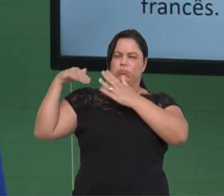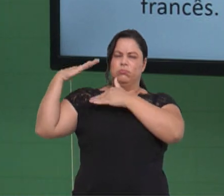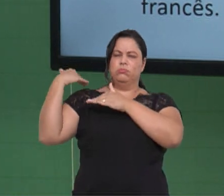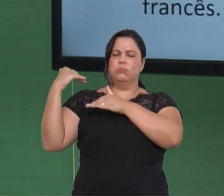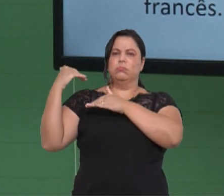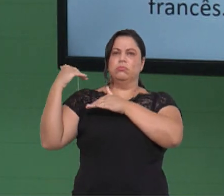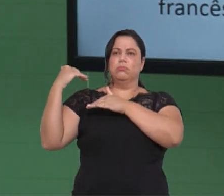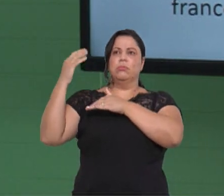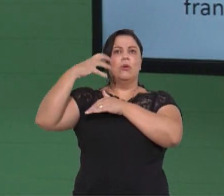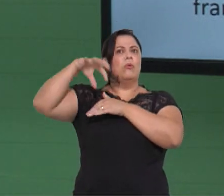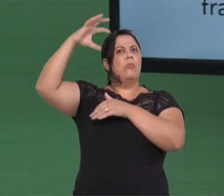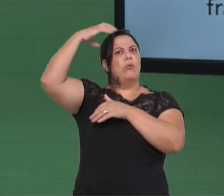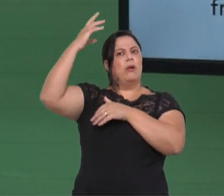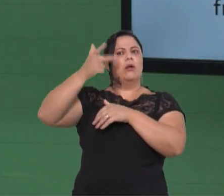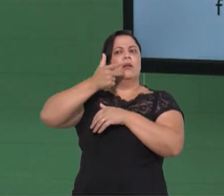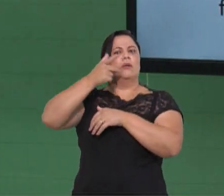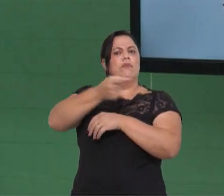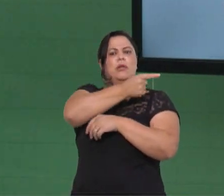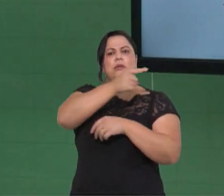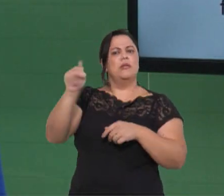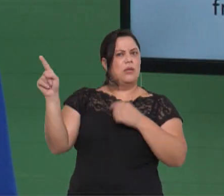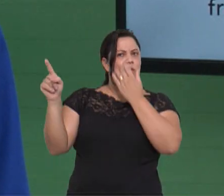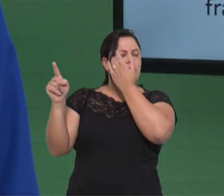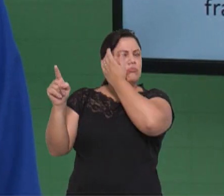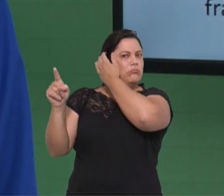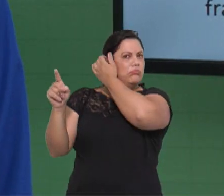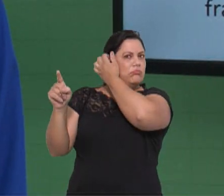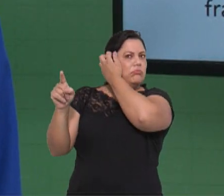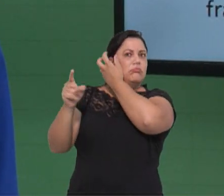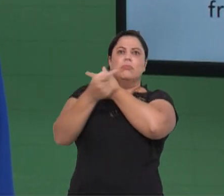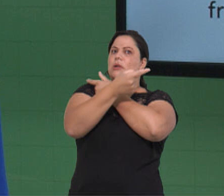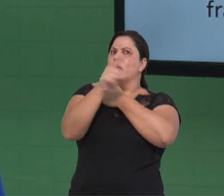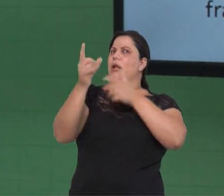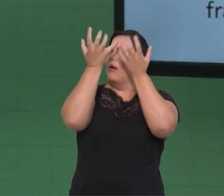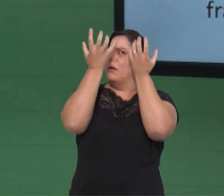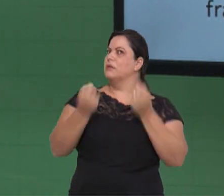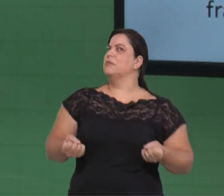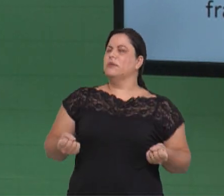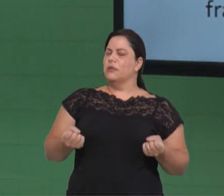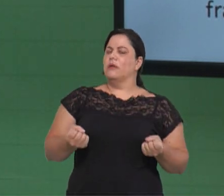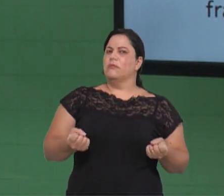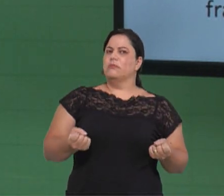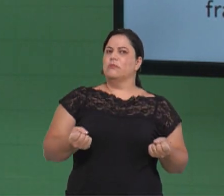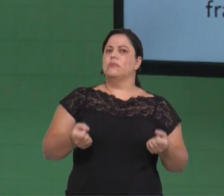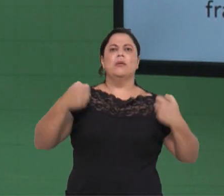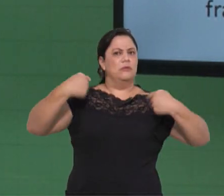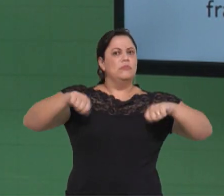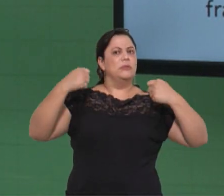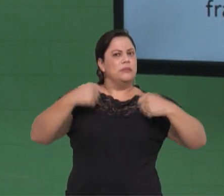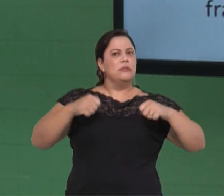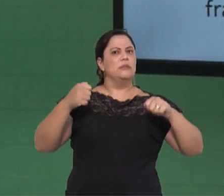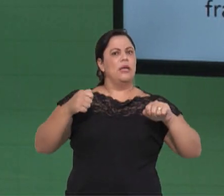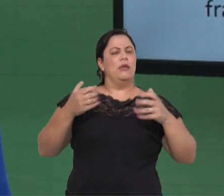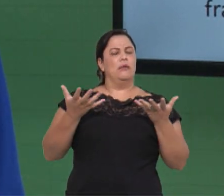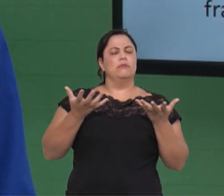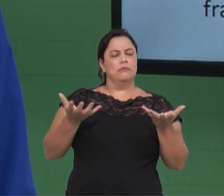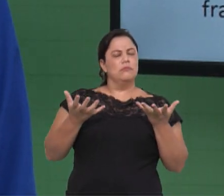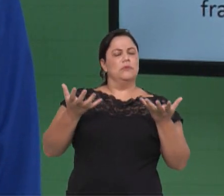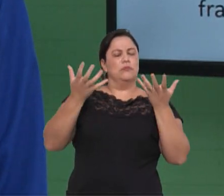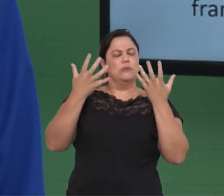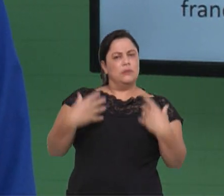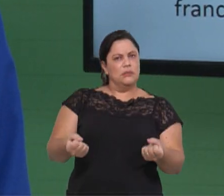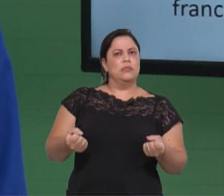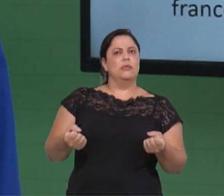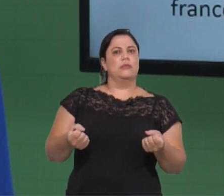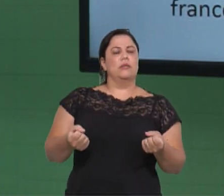o rei, nesse período que é criado a Constituição, teria que aceitar a Constituição. E ele aceita